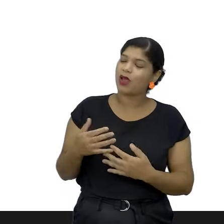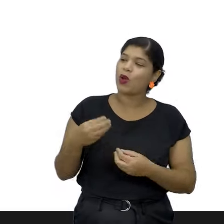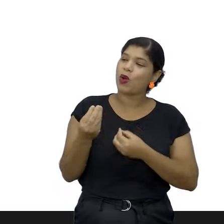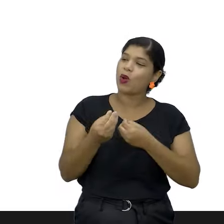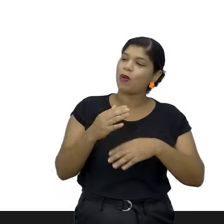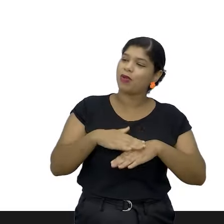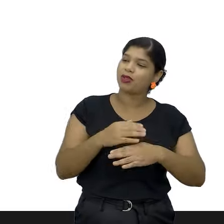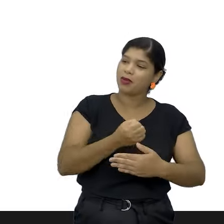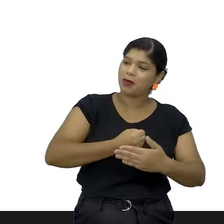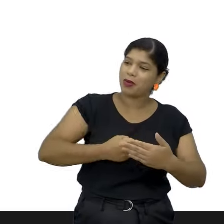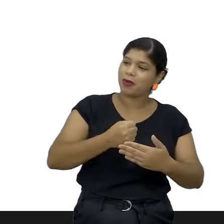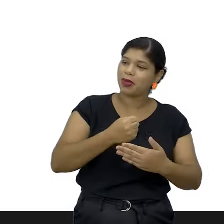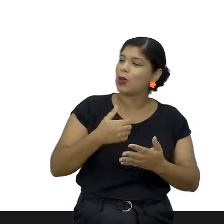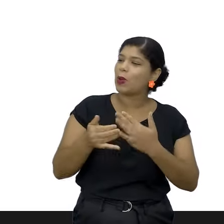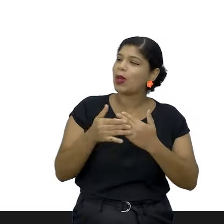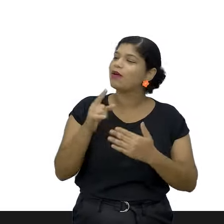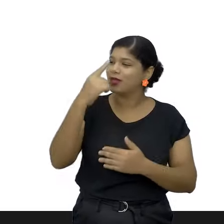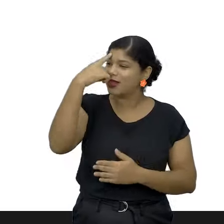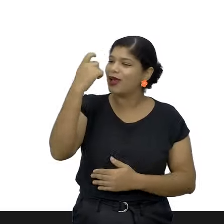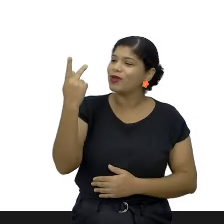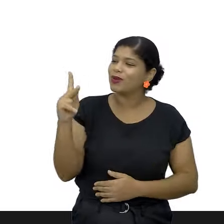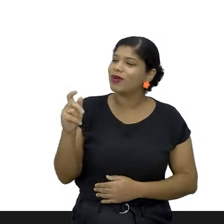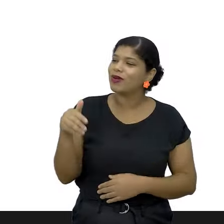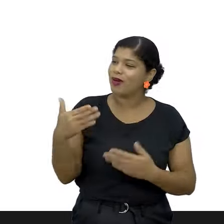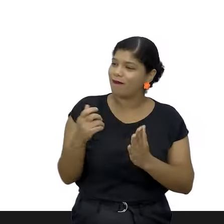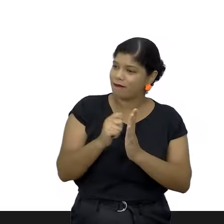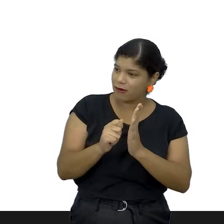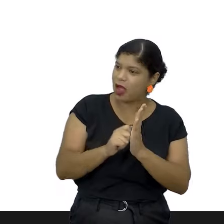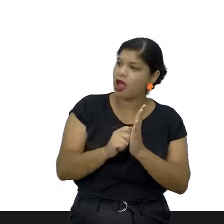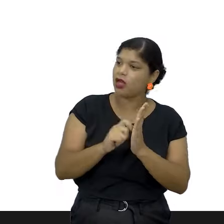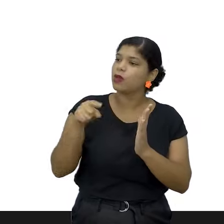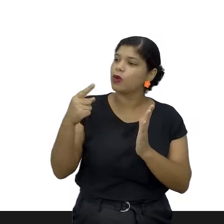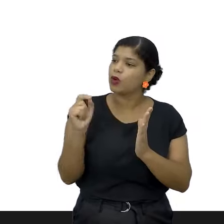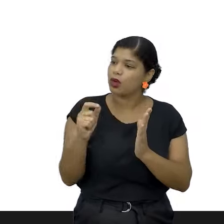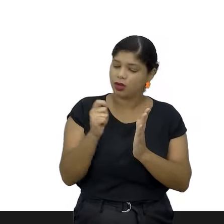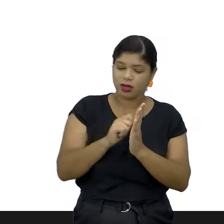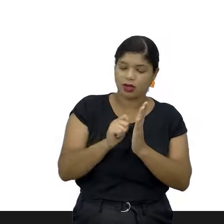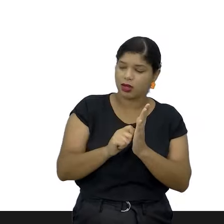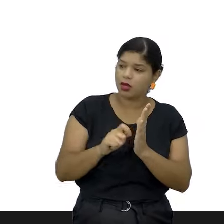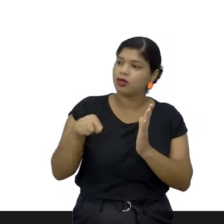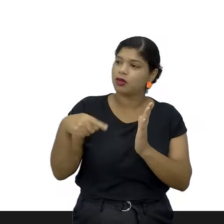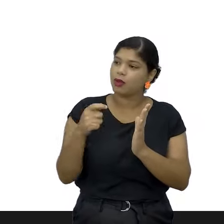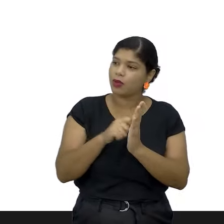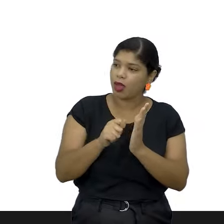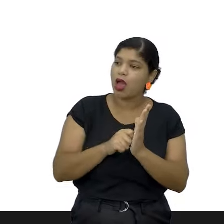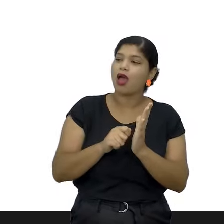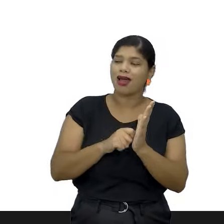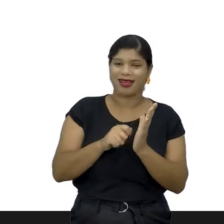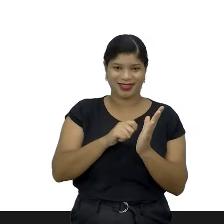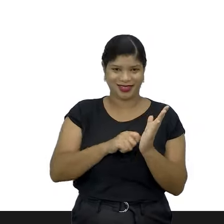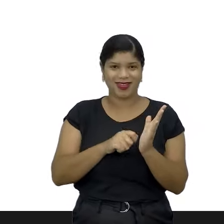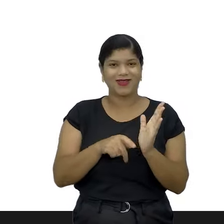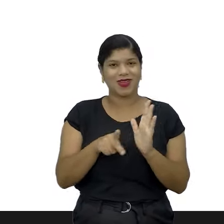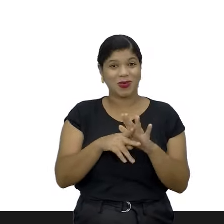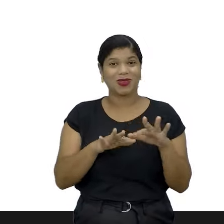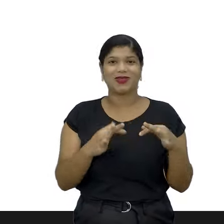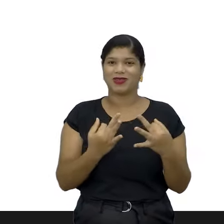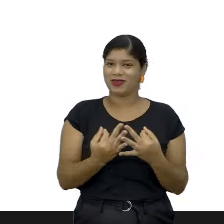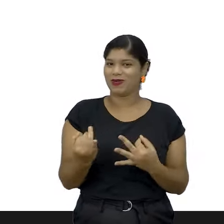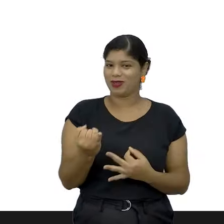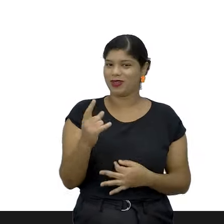entrevista com um familiar para coletar e registrar por escrito uma receita de família. Na aula